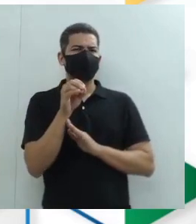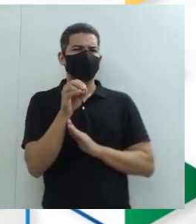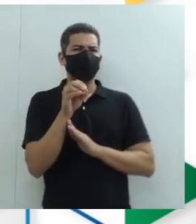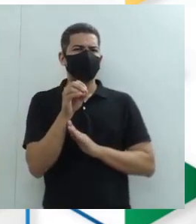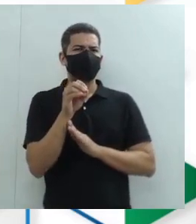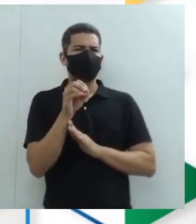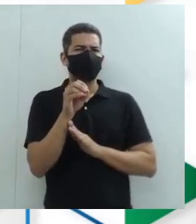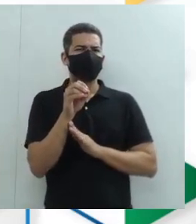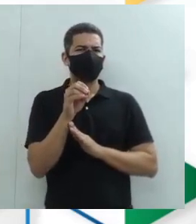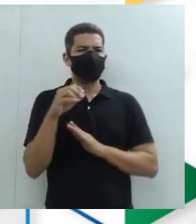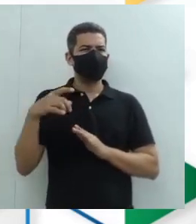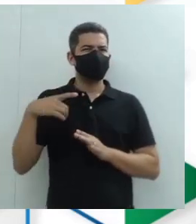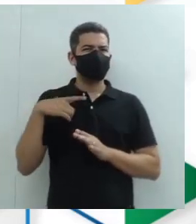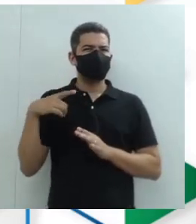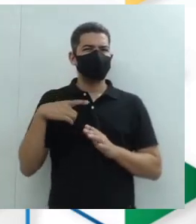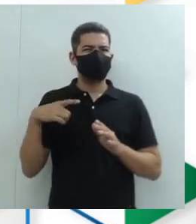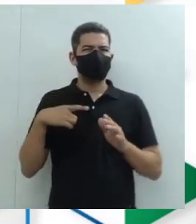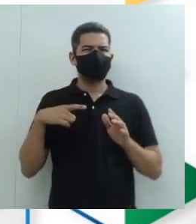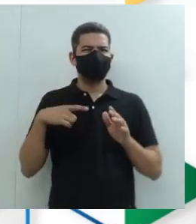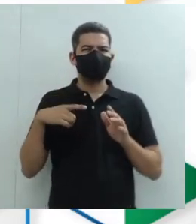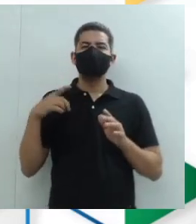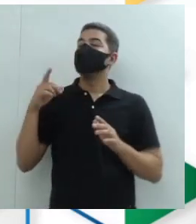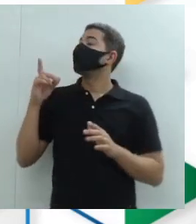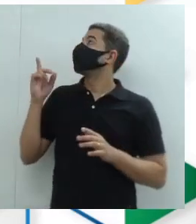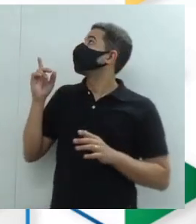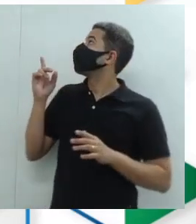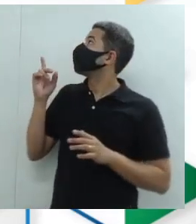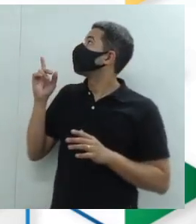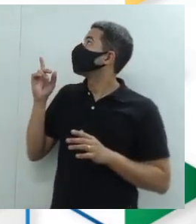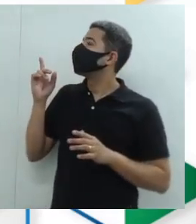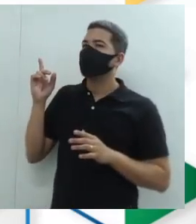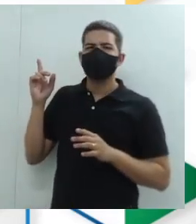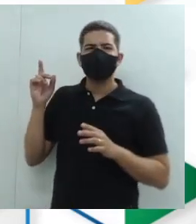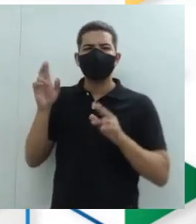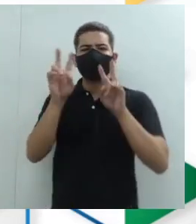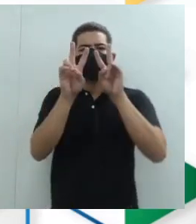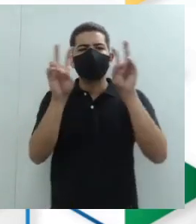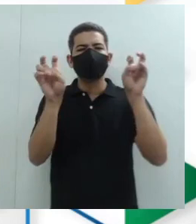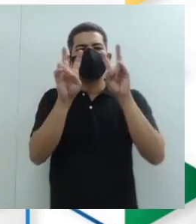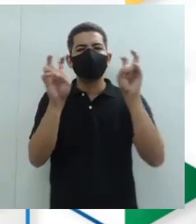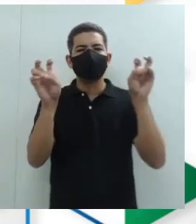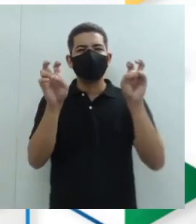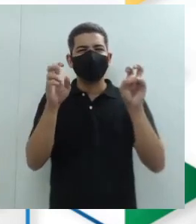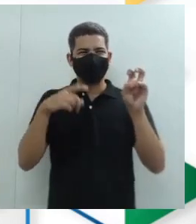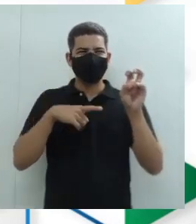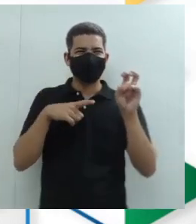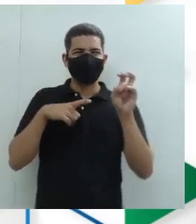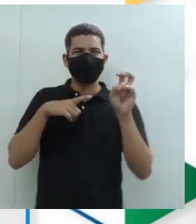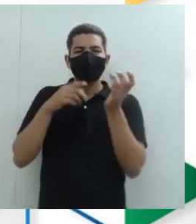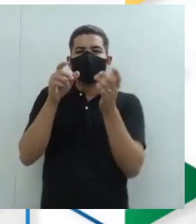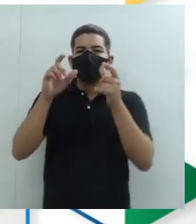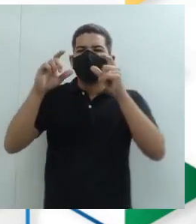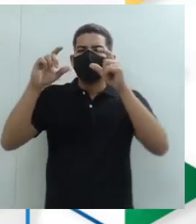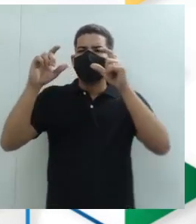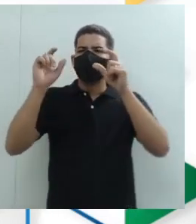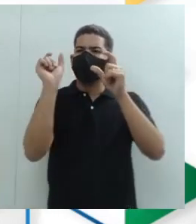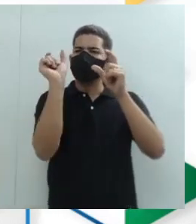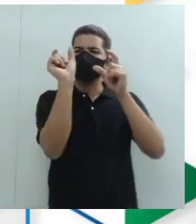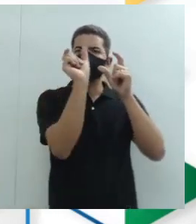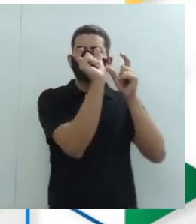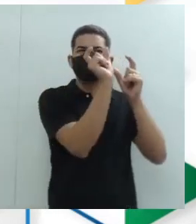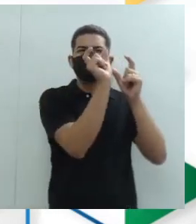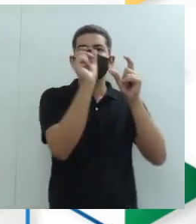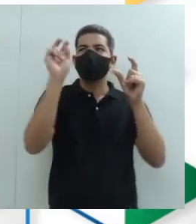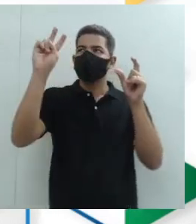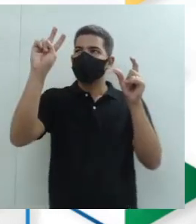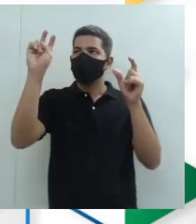trecho ele está entre aspas. Este sinal que vocês estão vendo logo no início